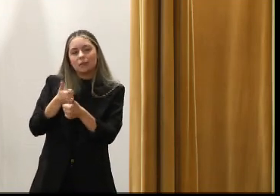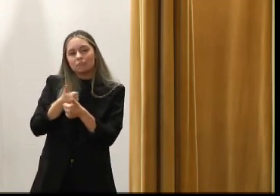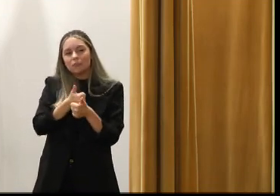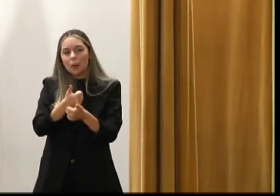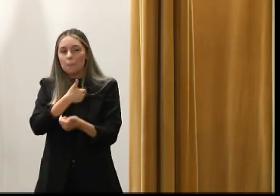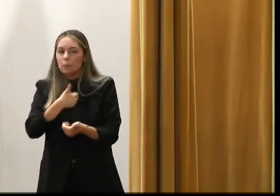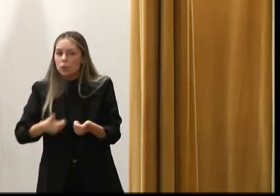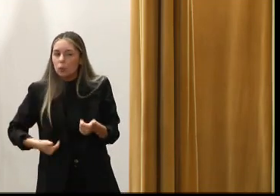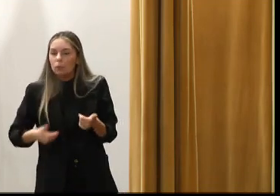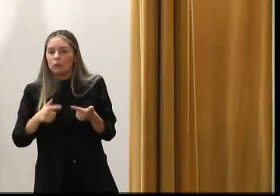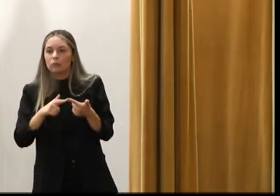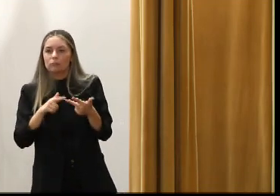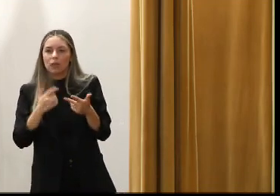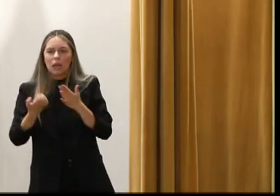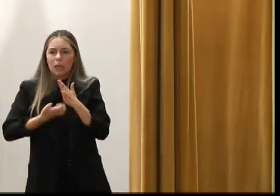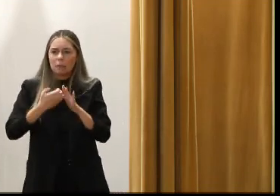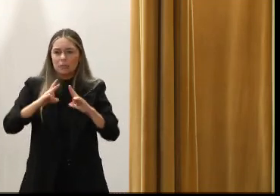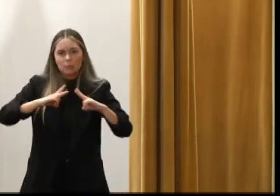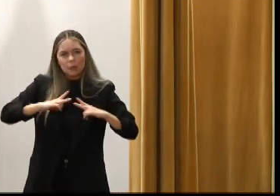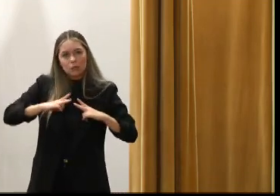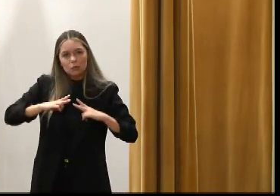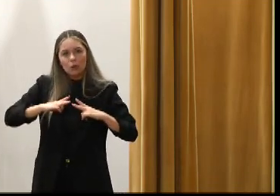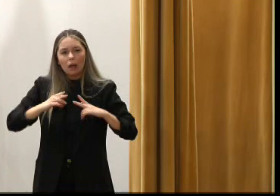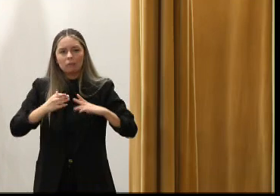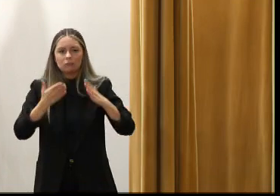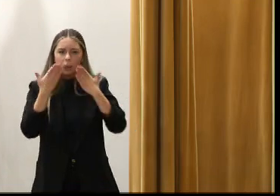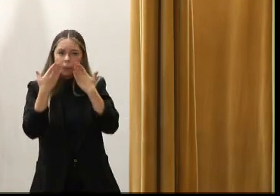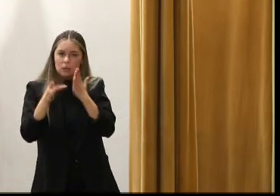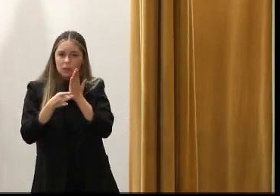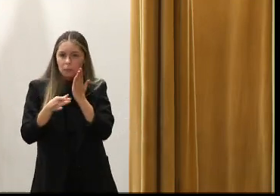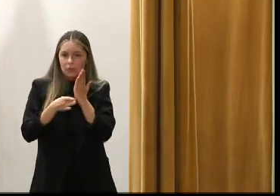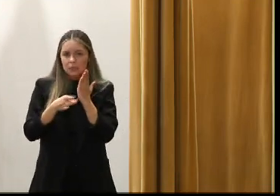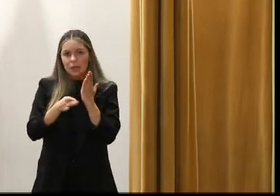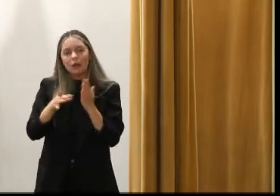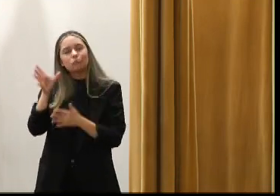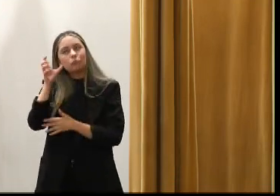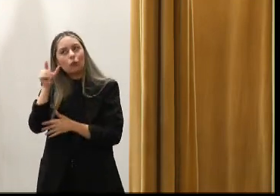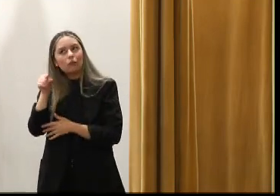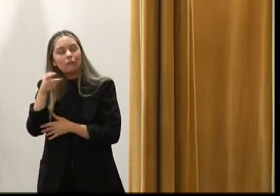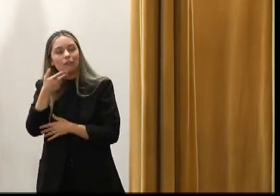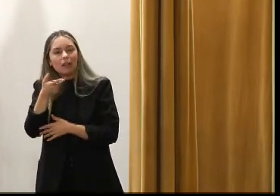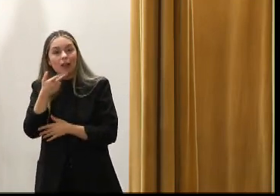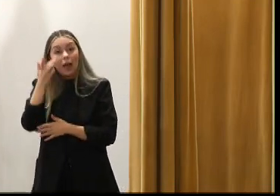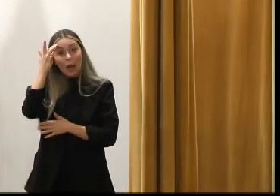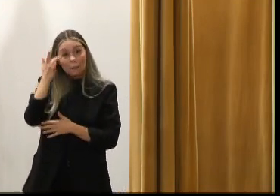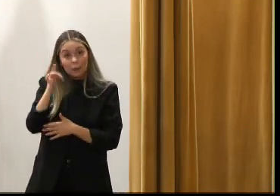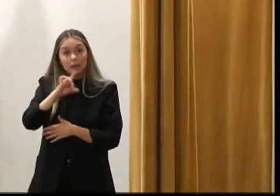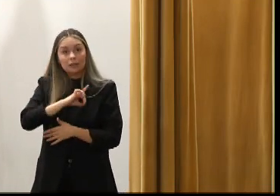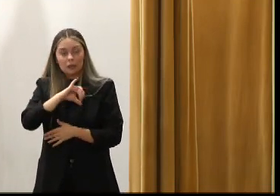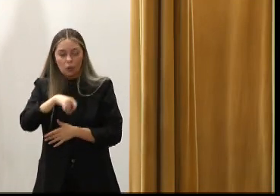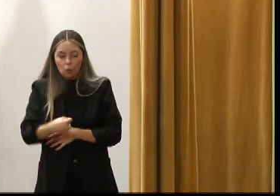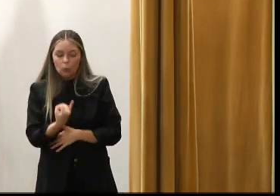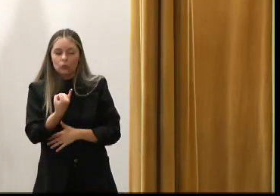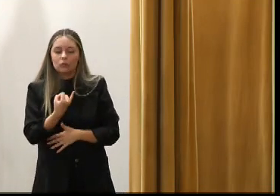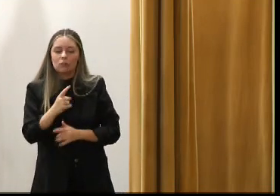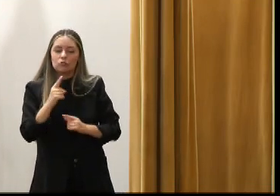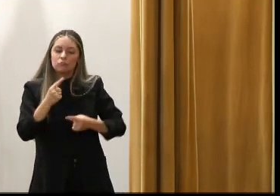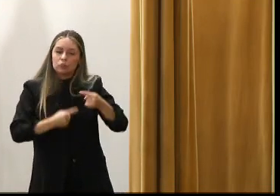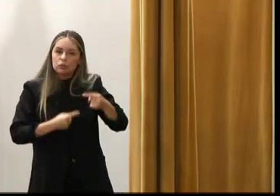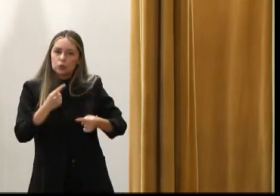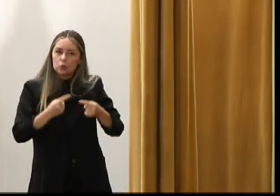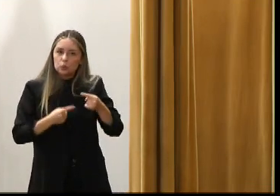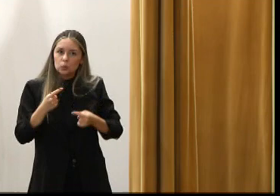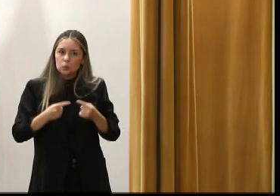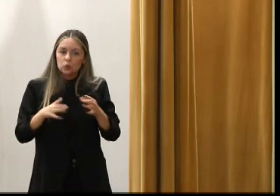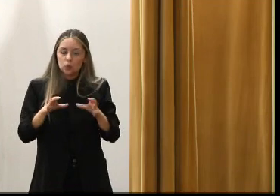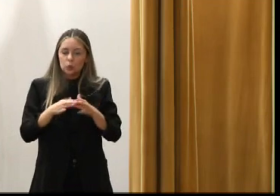empresas privadas, que vão trazer a sua expertise, nós vamos escutá-los. Amanhã teremos oportunidade de discutir isso em grupos